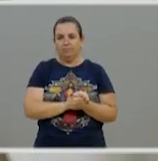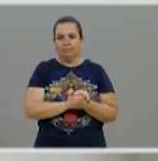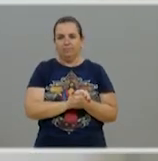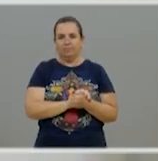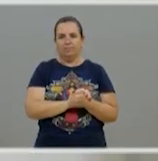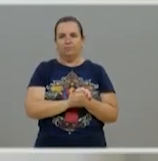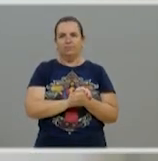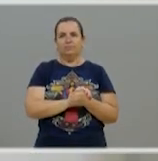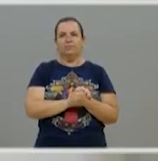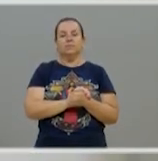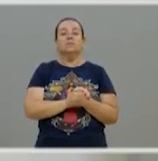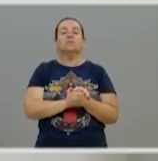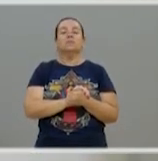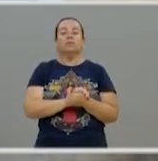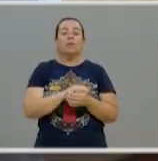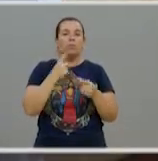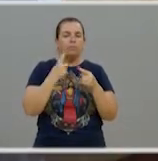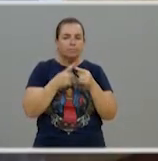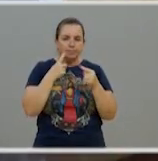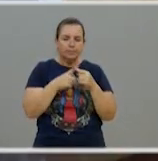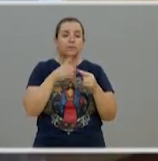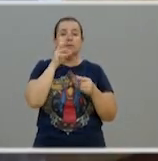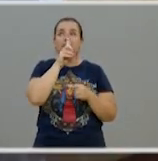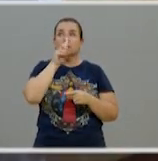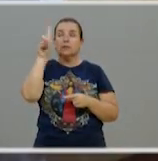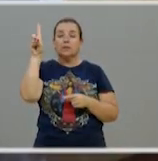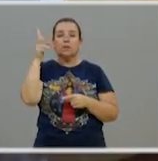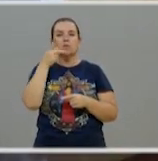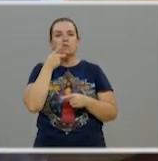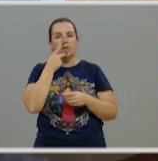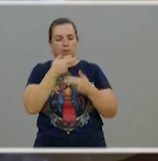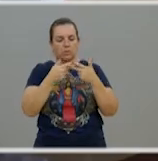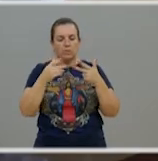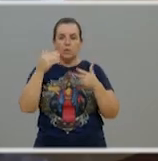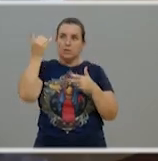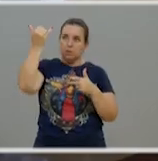Paulo lançando, porque Deus fala, o inimigo também fala,